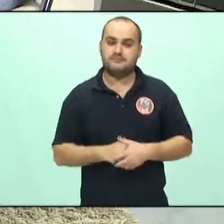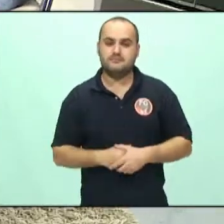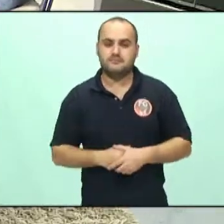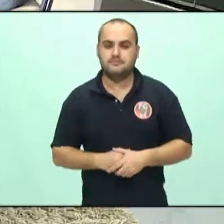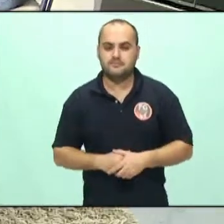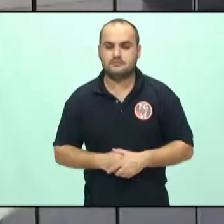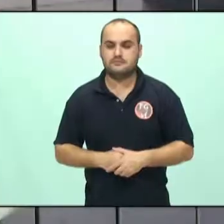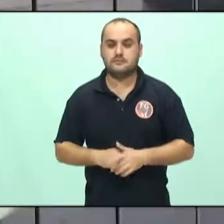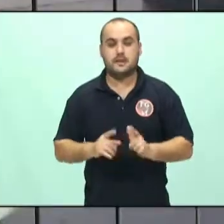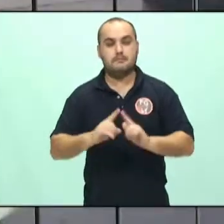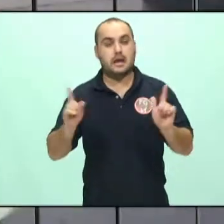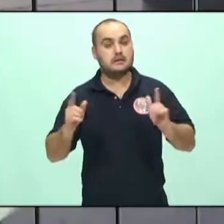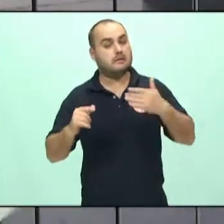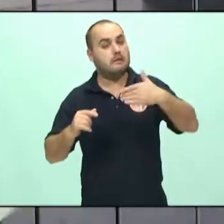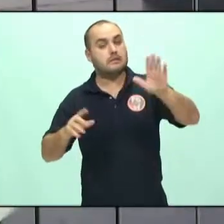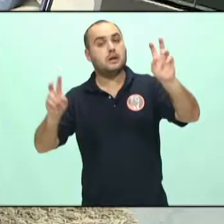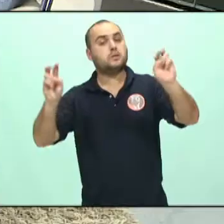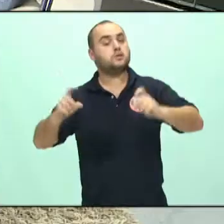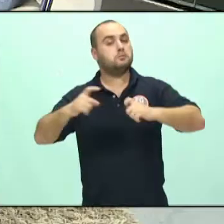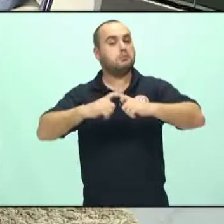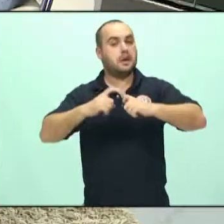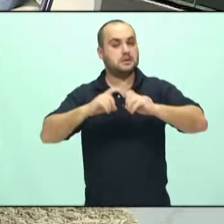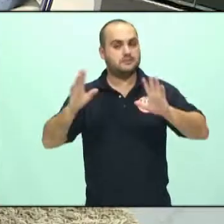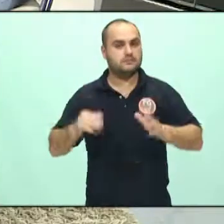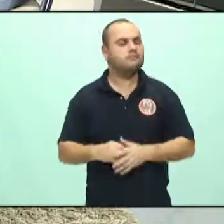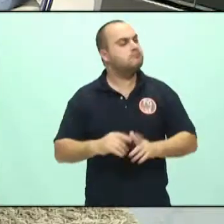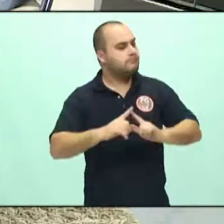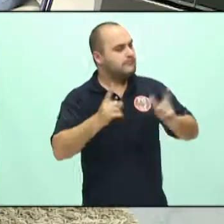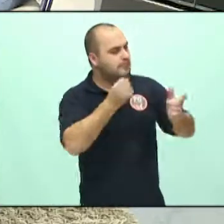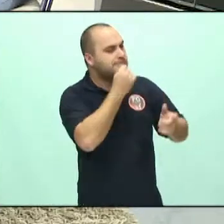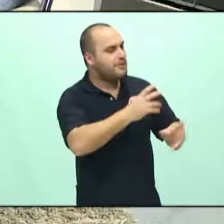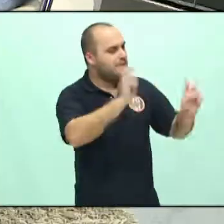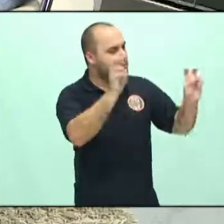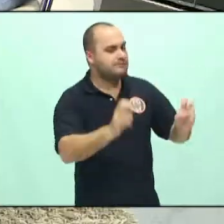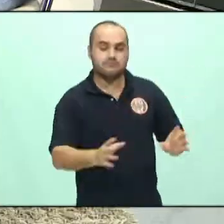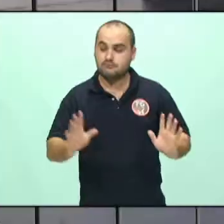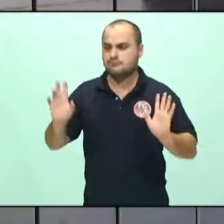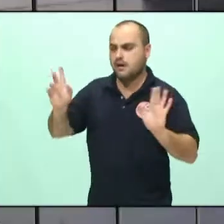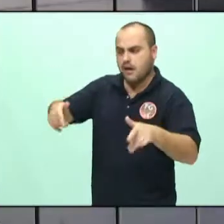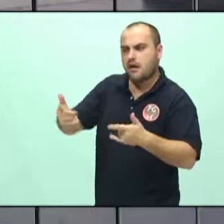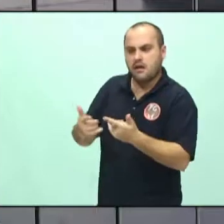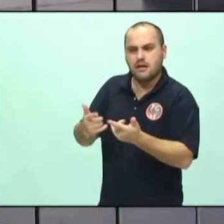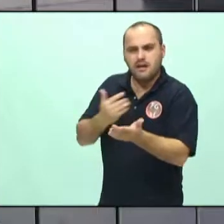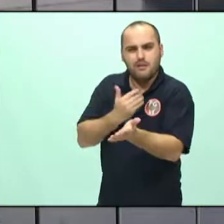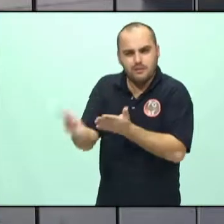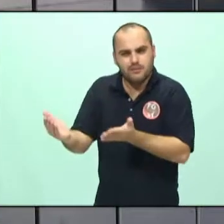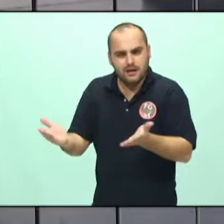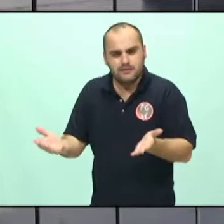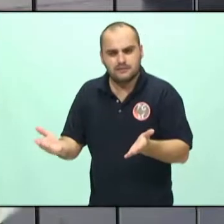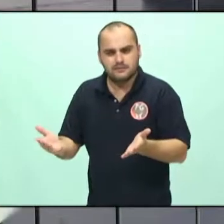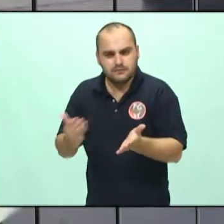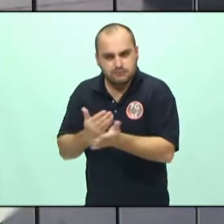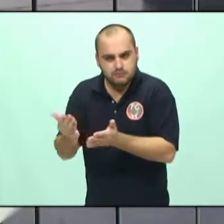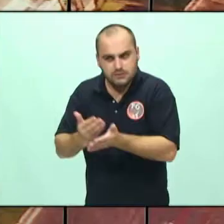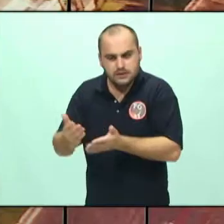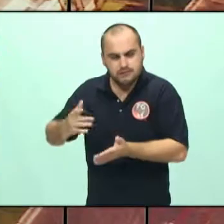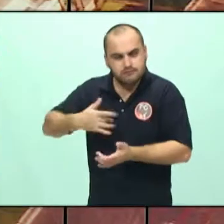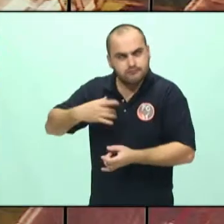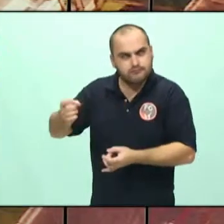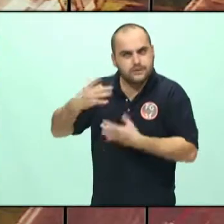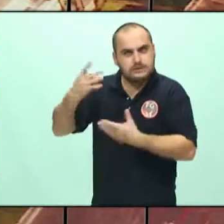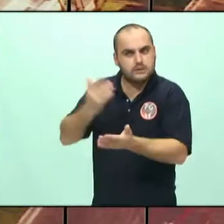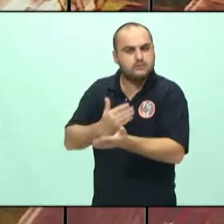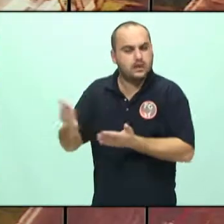para os médicos, né? Mas que bom, acho que foi muito bom a gente ter colocado essa situação. Dá um start, né, Carlos Antônio? Dá um start na gente, né?